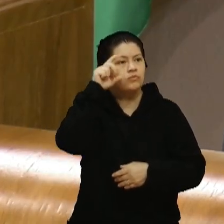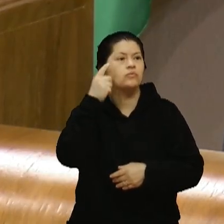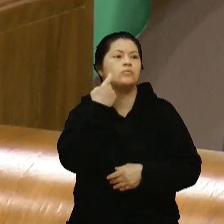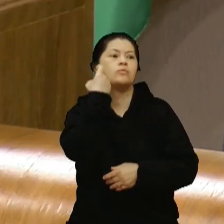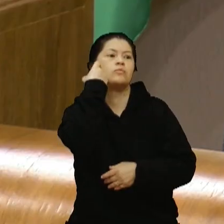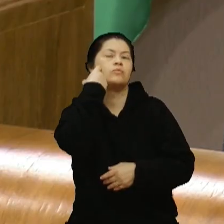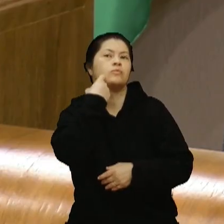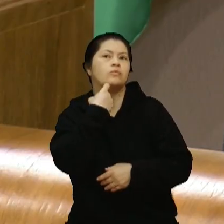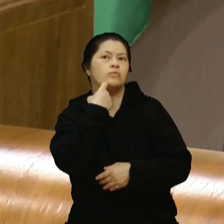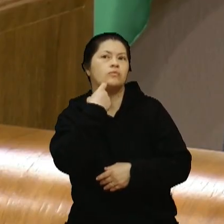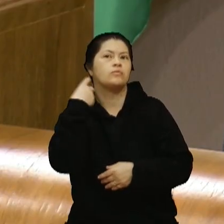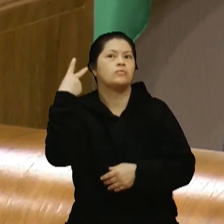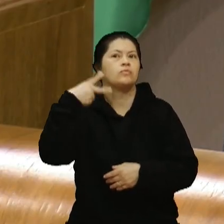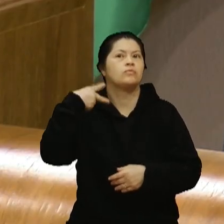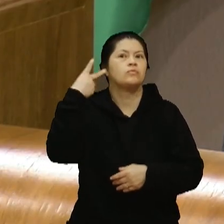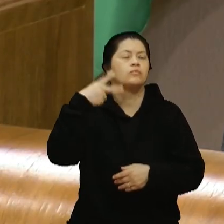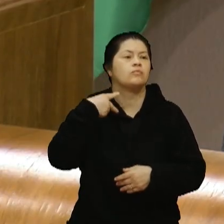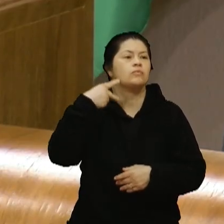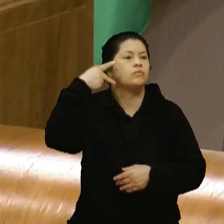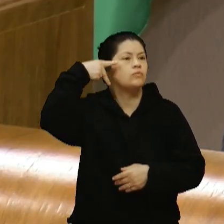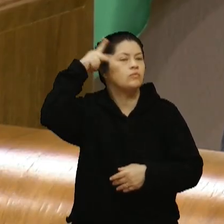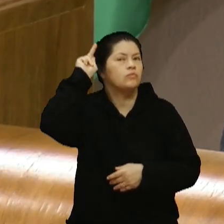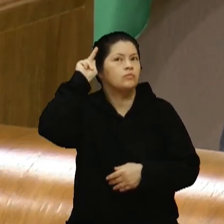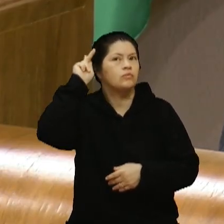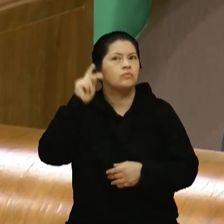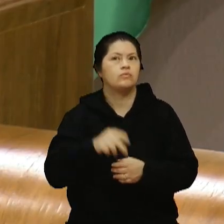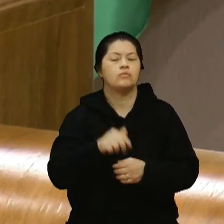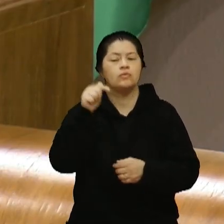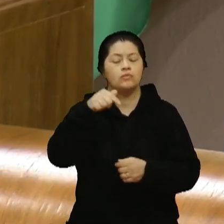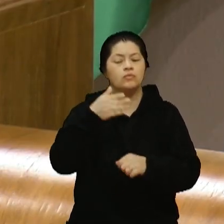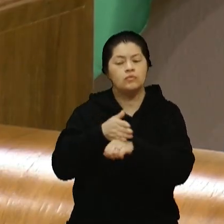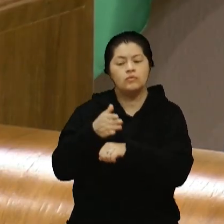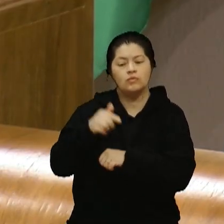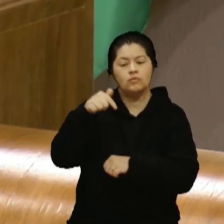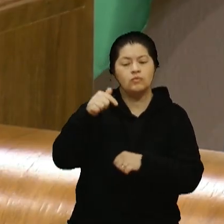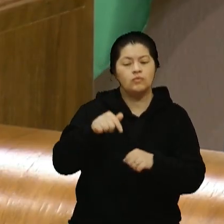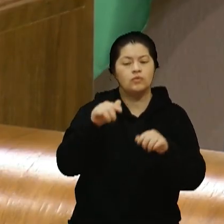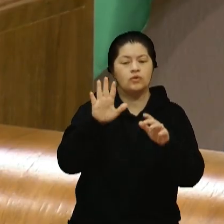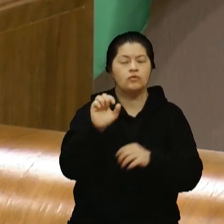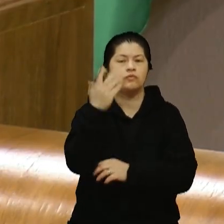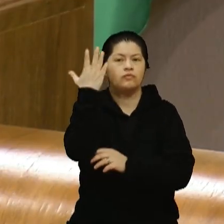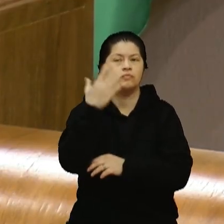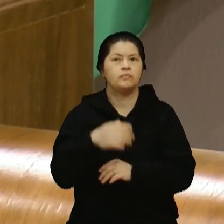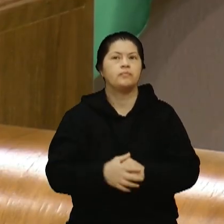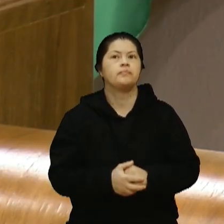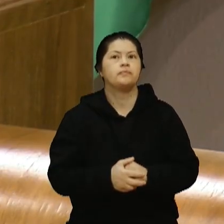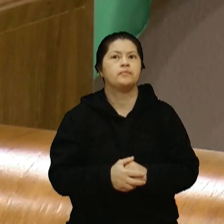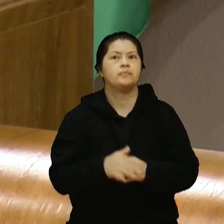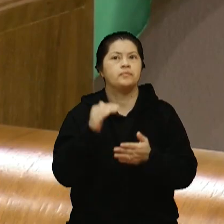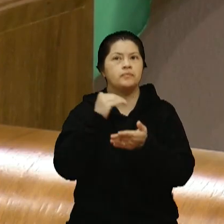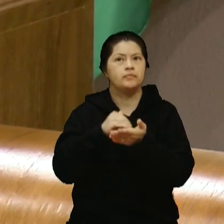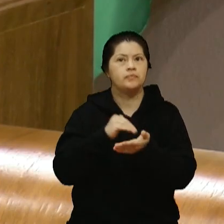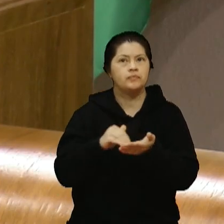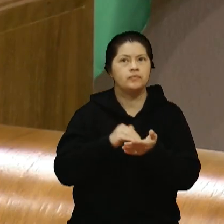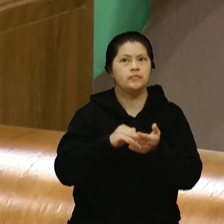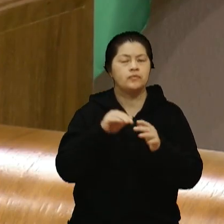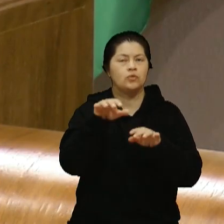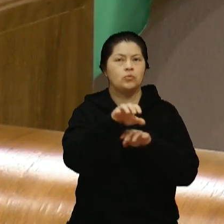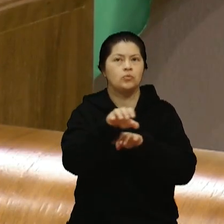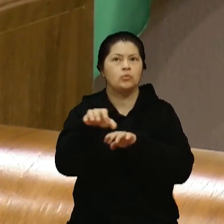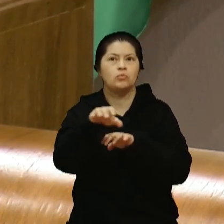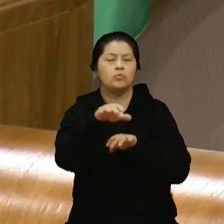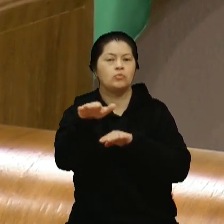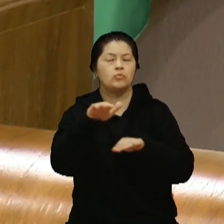Garbim e vereador Iago Morante, presentes também no evento. Secretário de Trânsito, Transporte